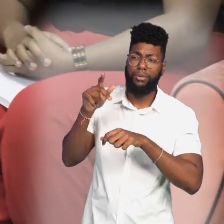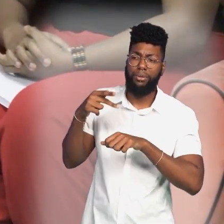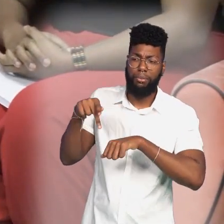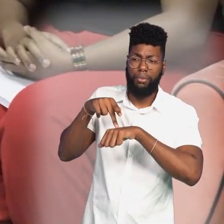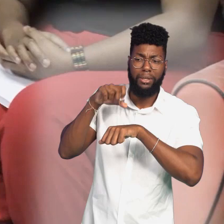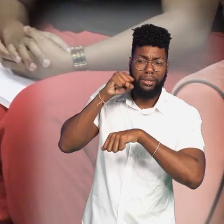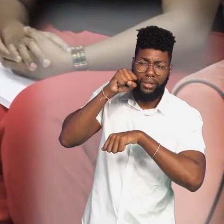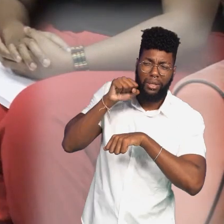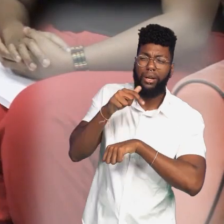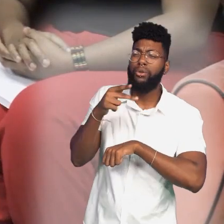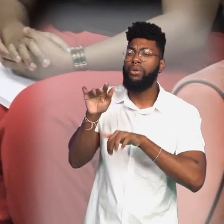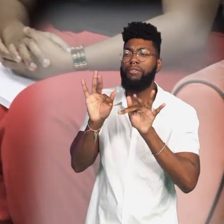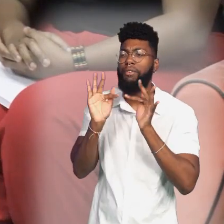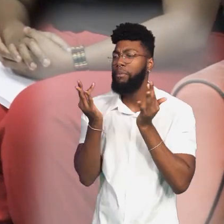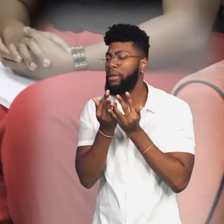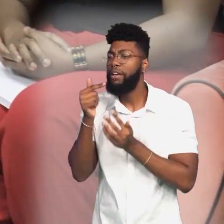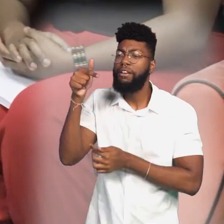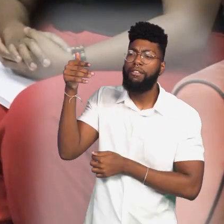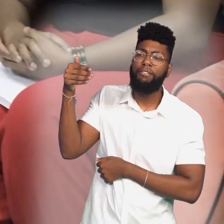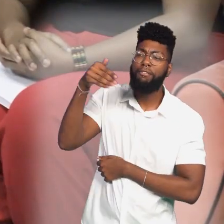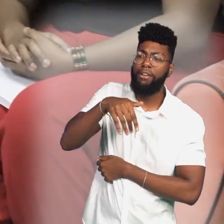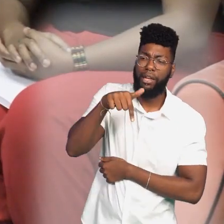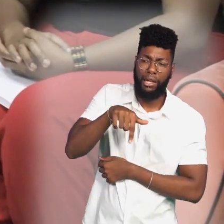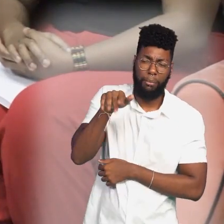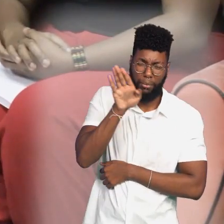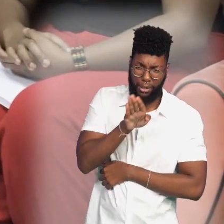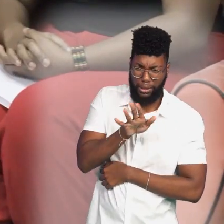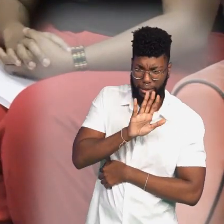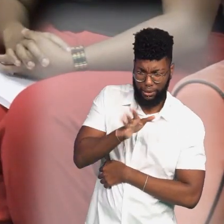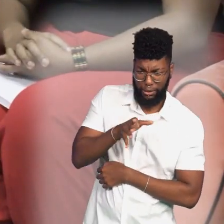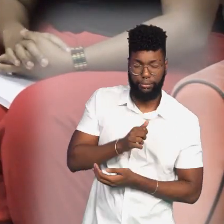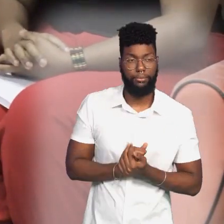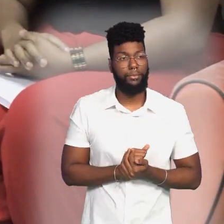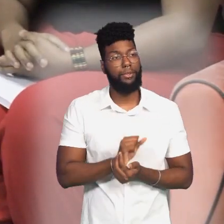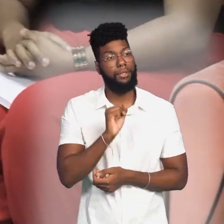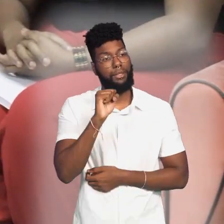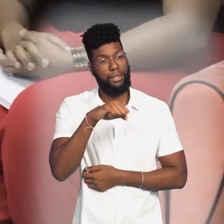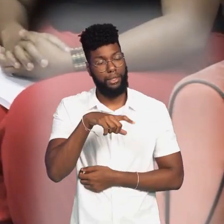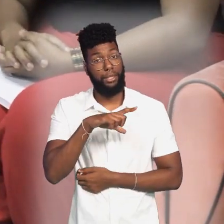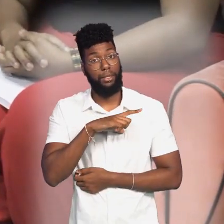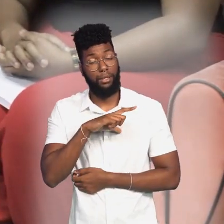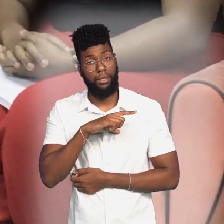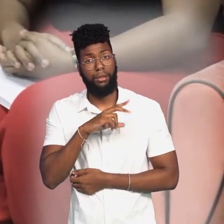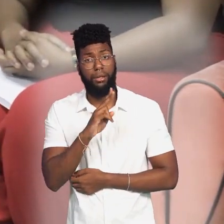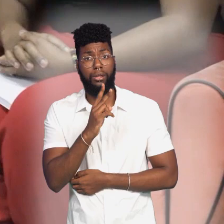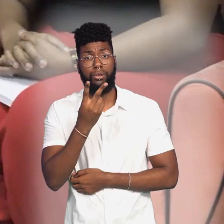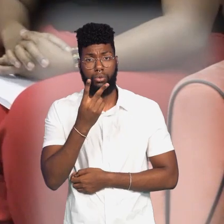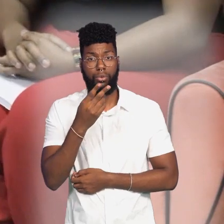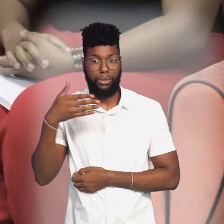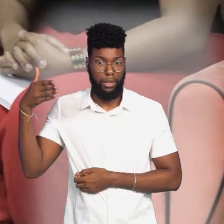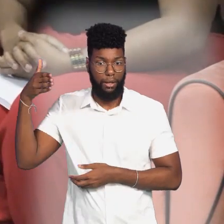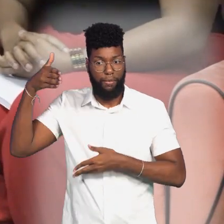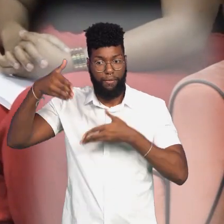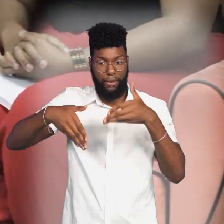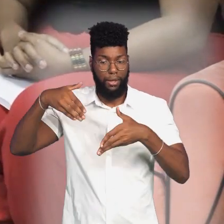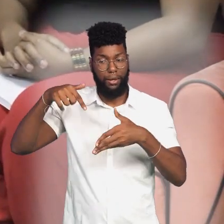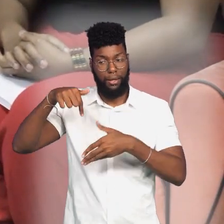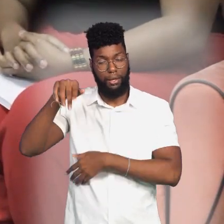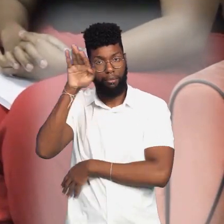eles já vieram aqui, algum deles? Teus irmãos? Só dois vieram aqui, foi na Copa do Mundo